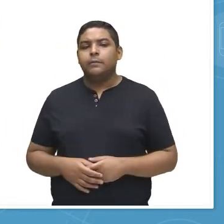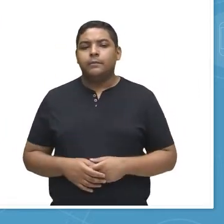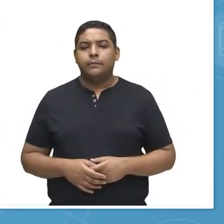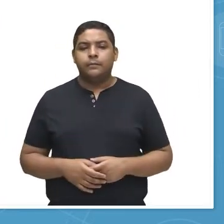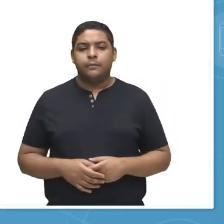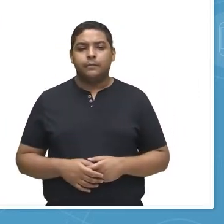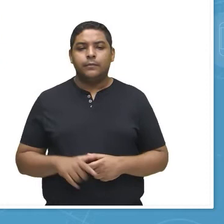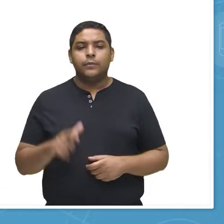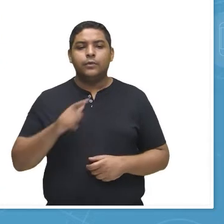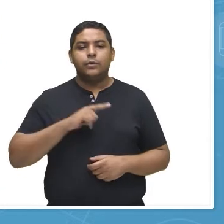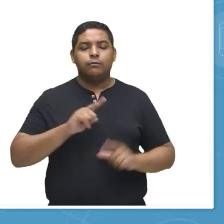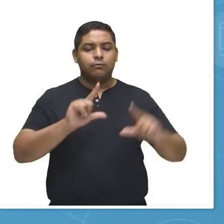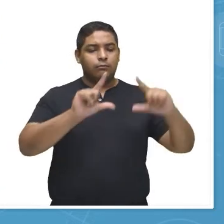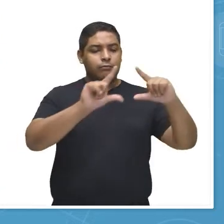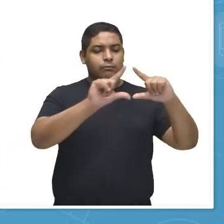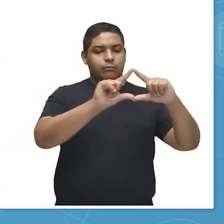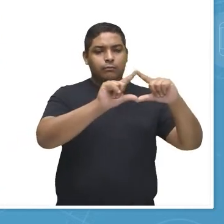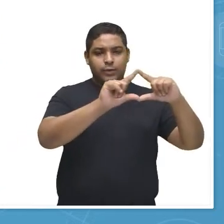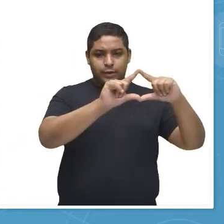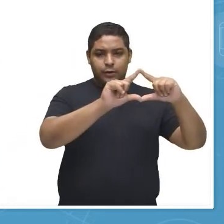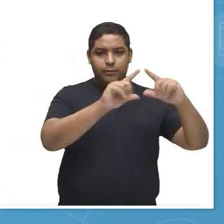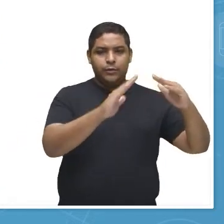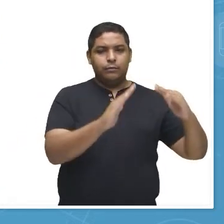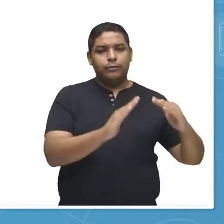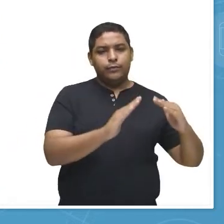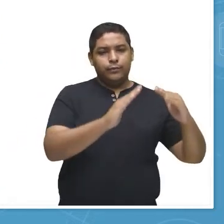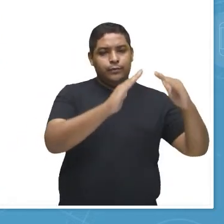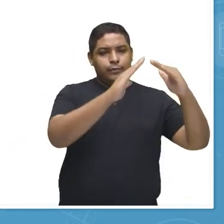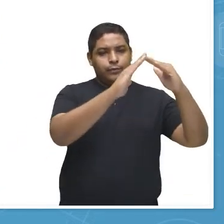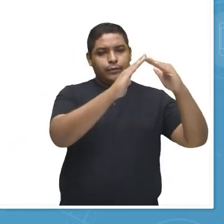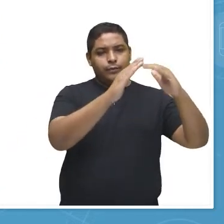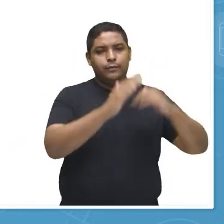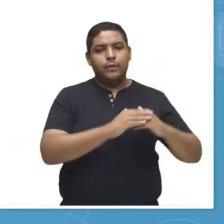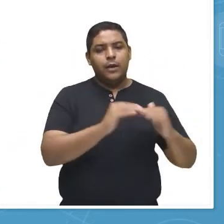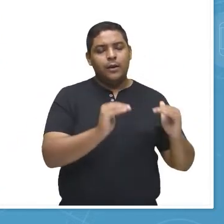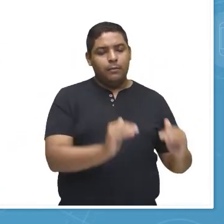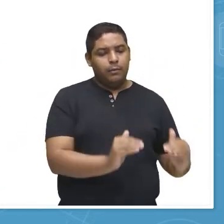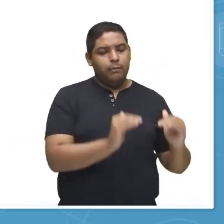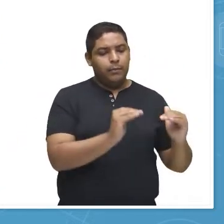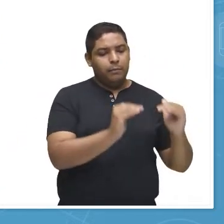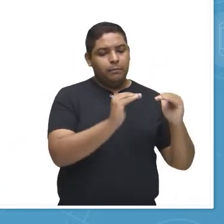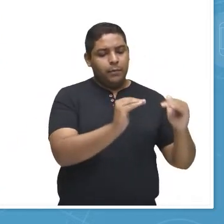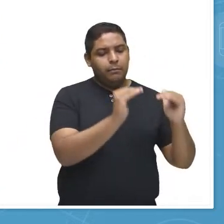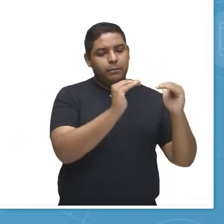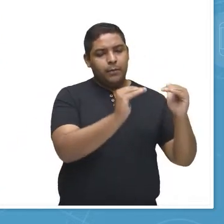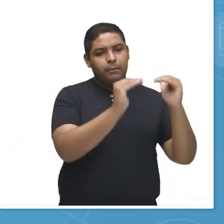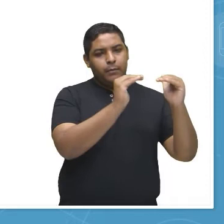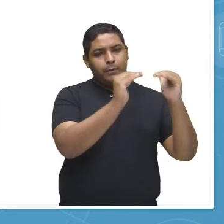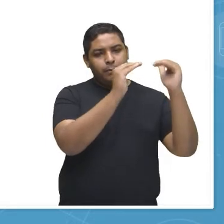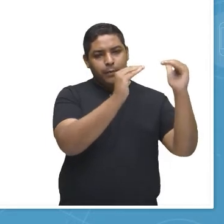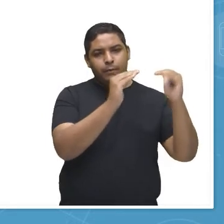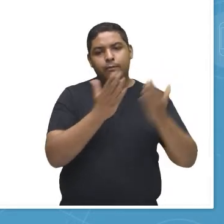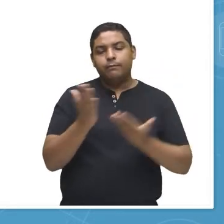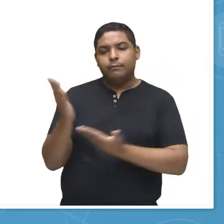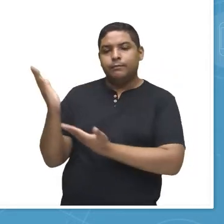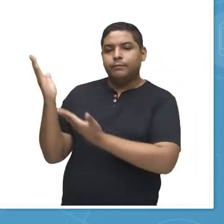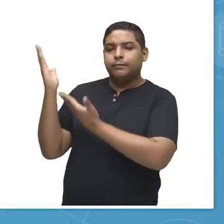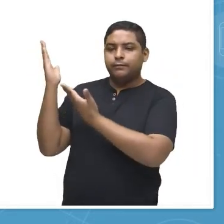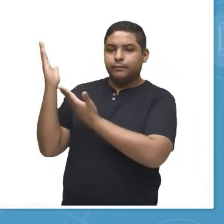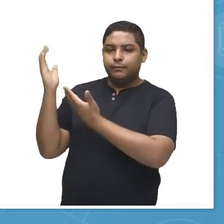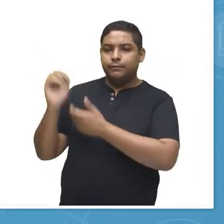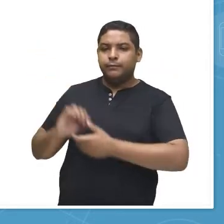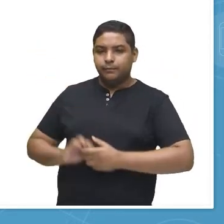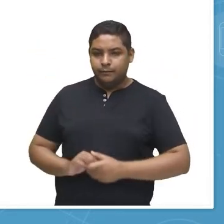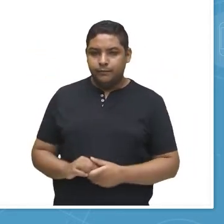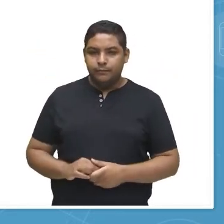aí, nós tínhamos as cidades globais, megacidades, megalópole e metrópole. A classificação que